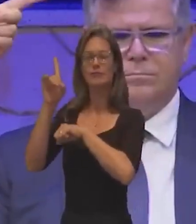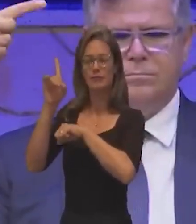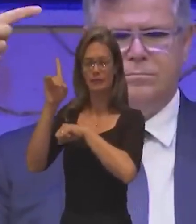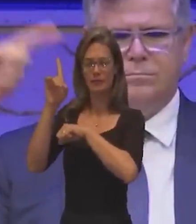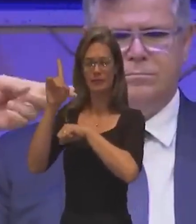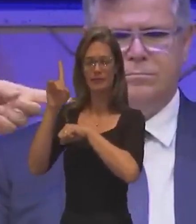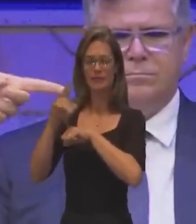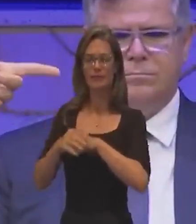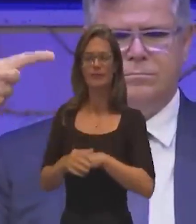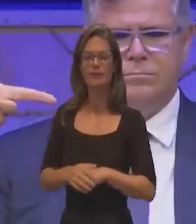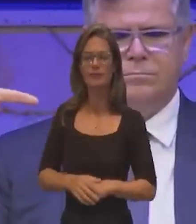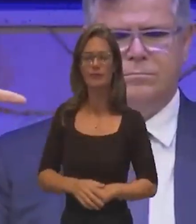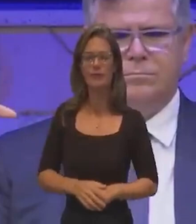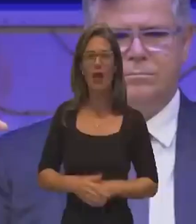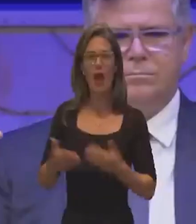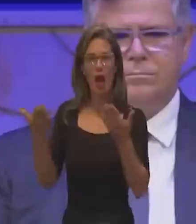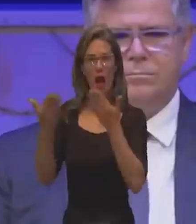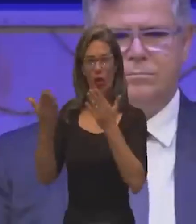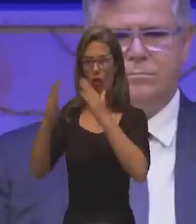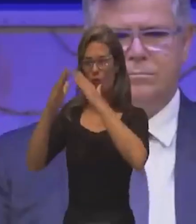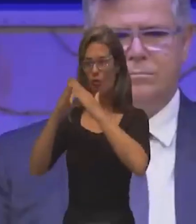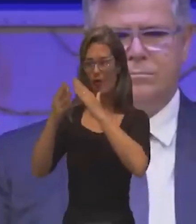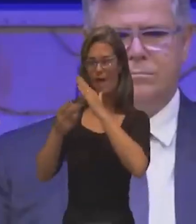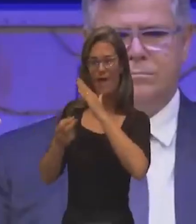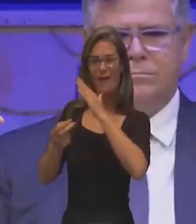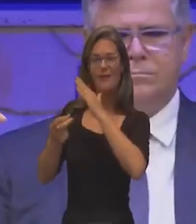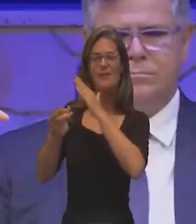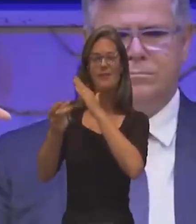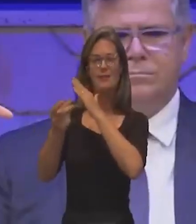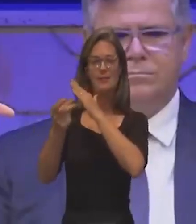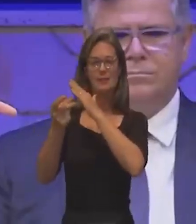agora com alicerces duradouros,